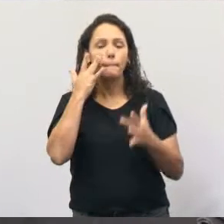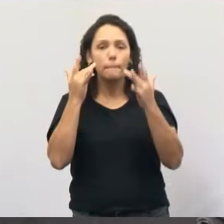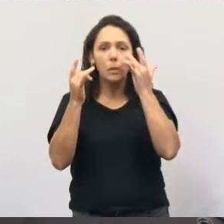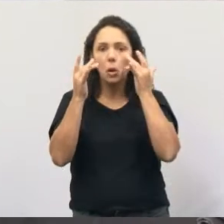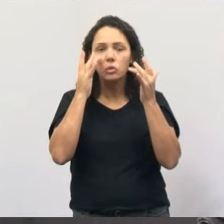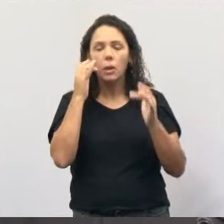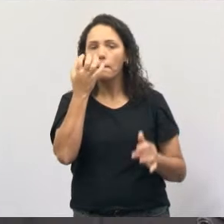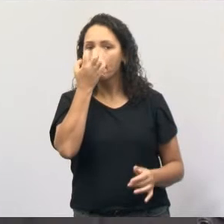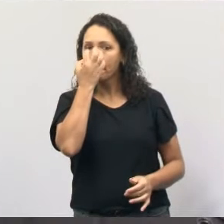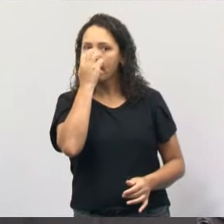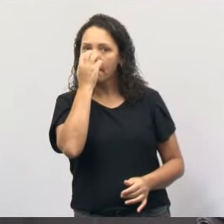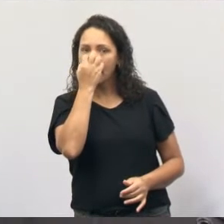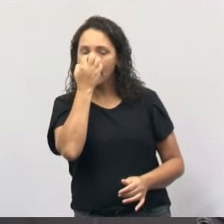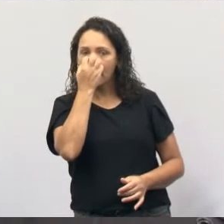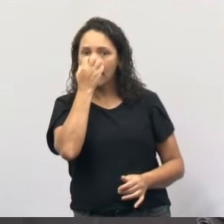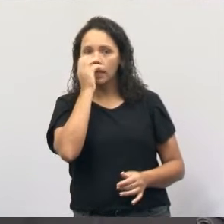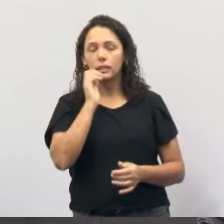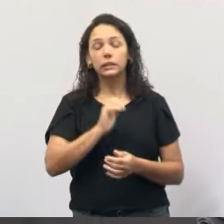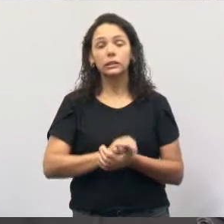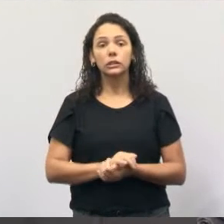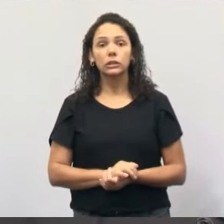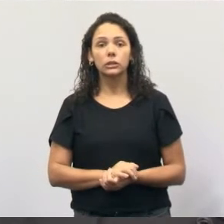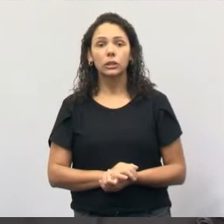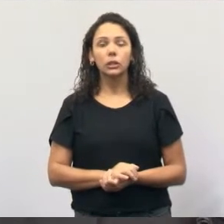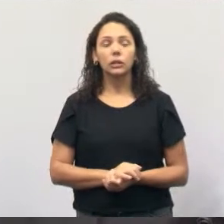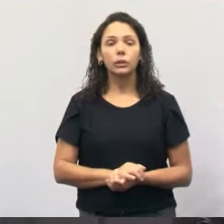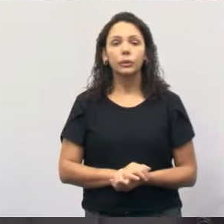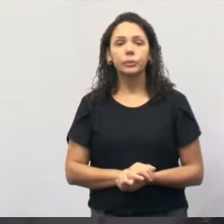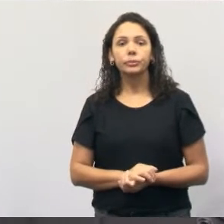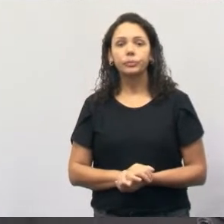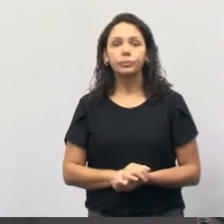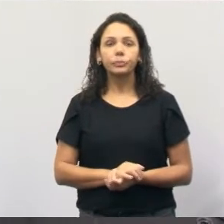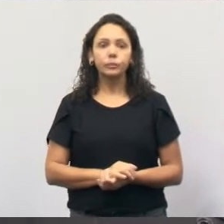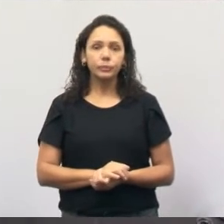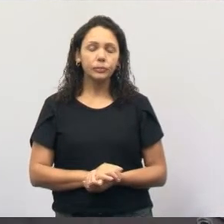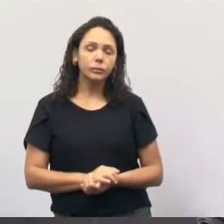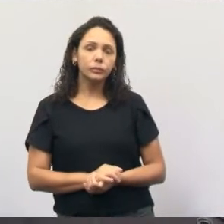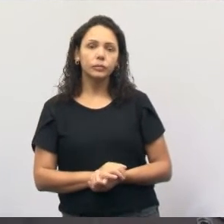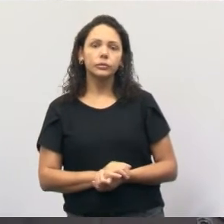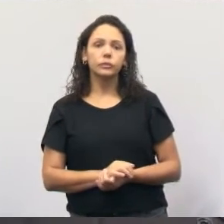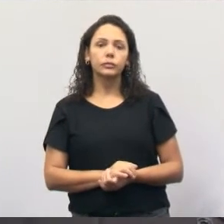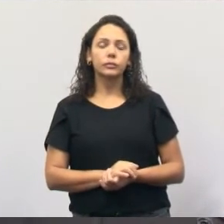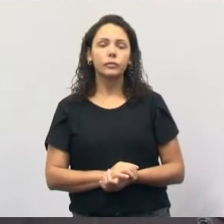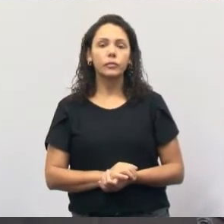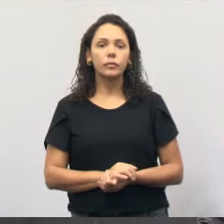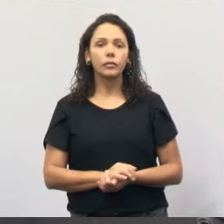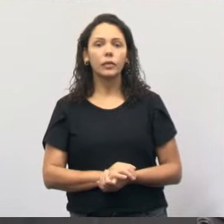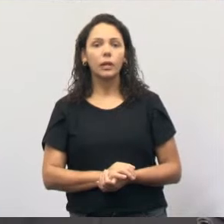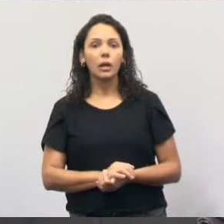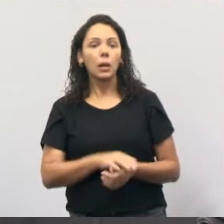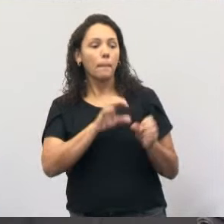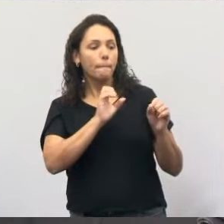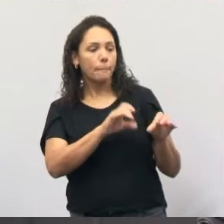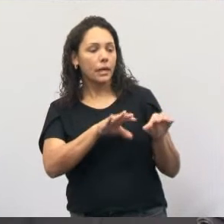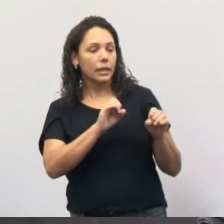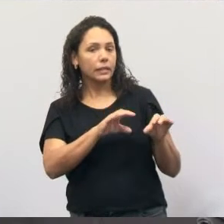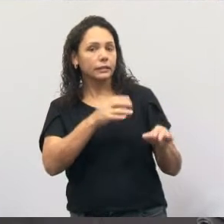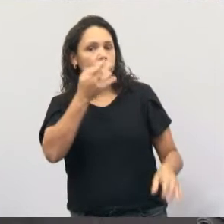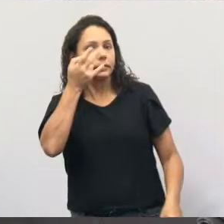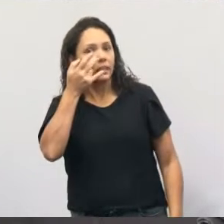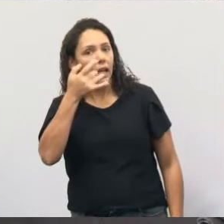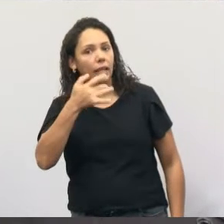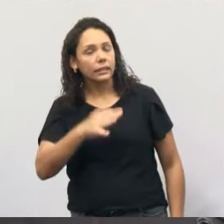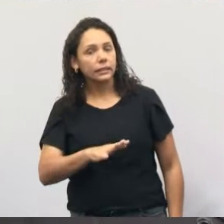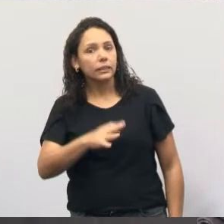não é, através de uma palhaça, de trazer essa atenção, não é,